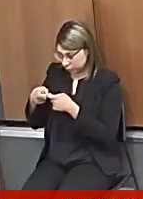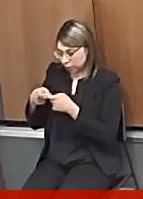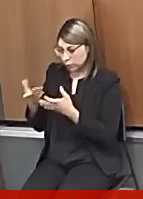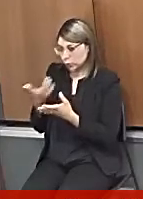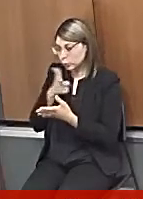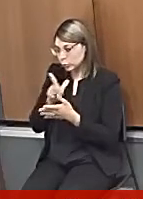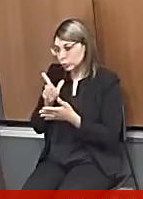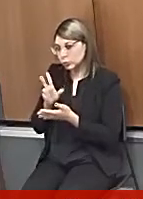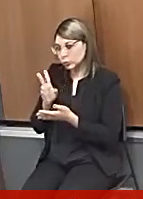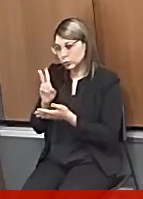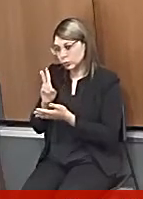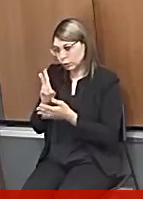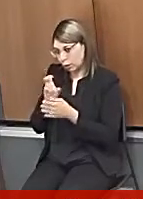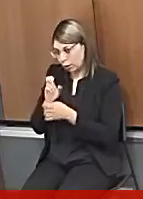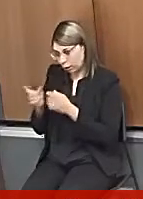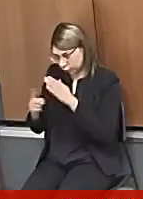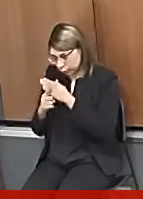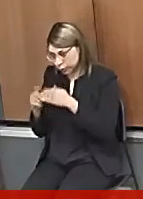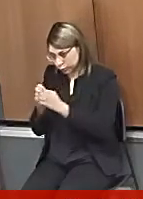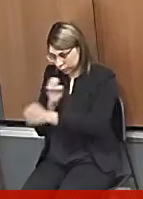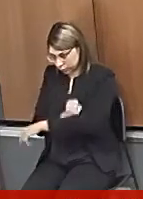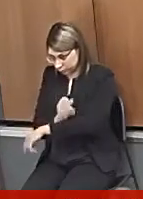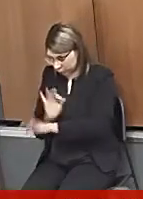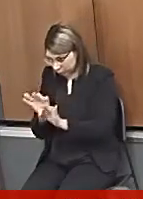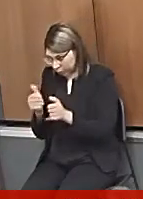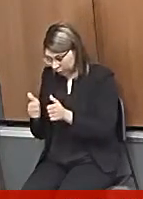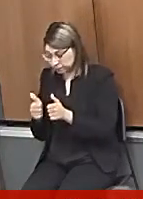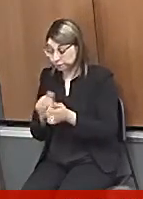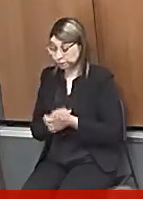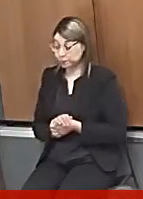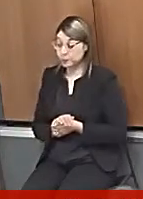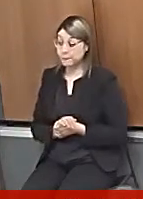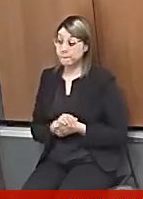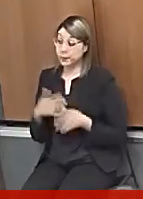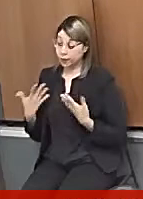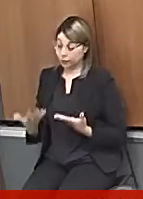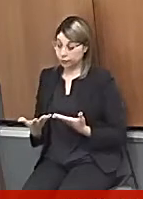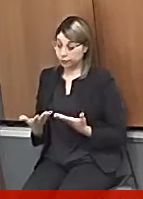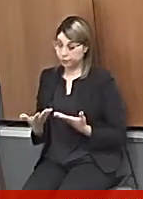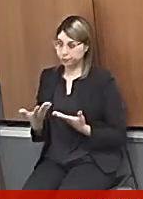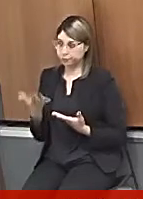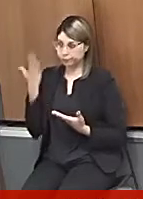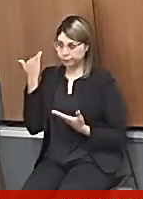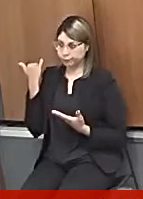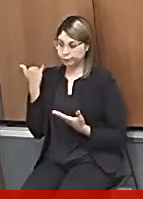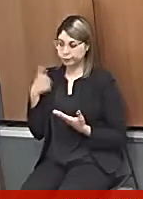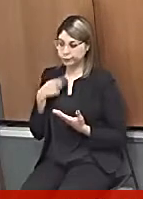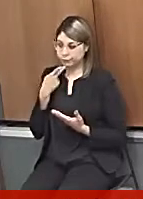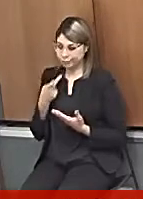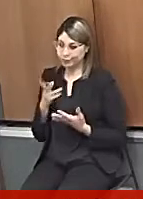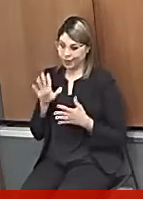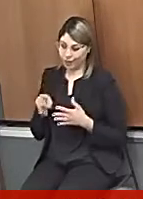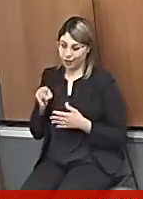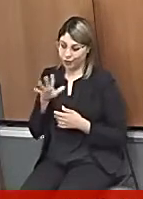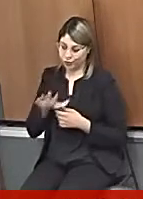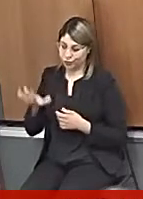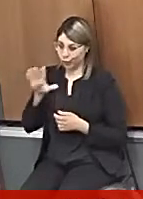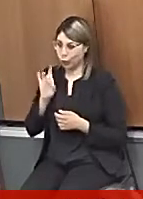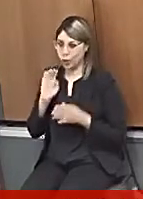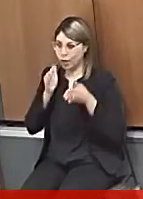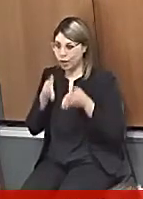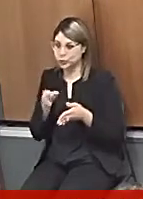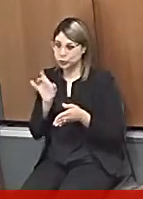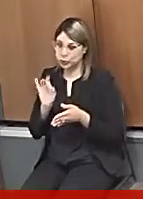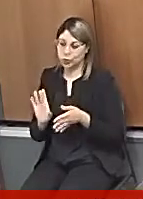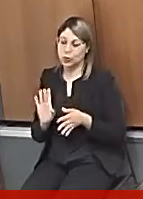sendo atendidos pelo bpc e não é isso é esse ponto como até não era como eu disse também é uma questão geral não era uma questão